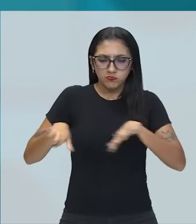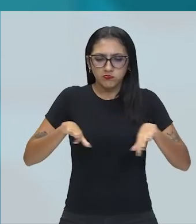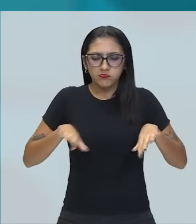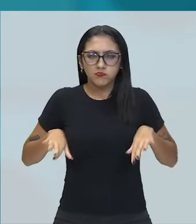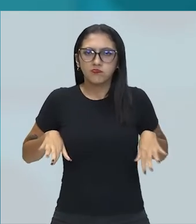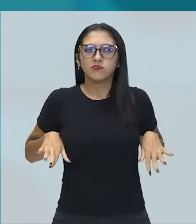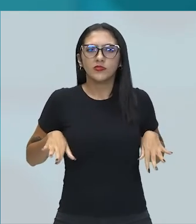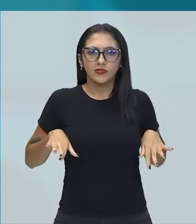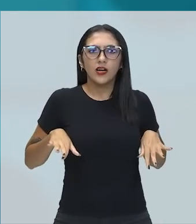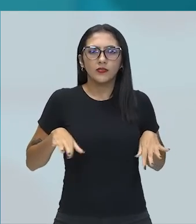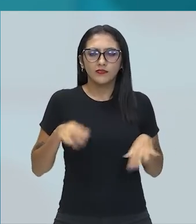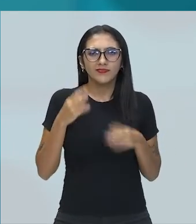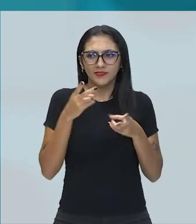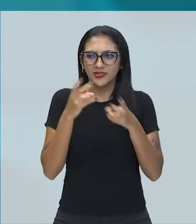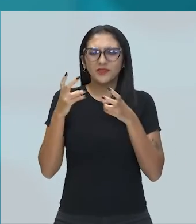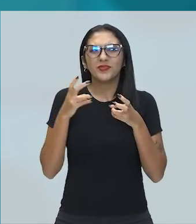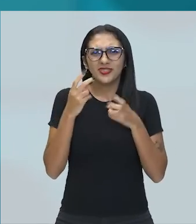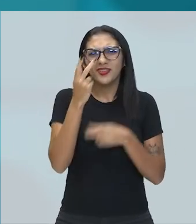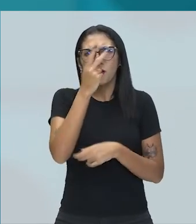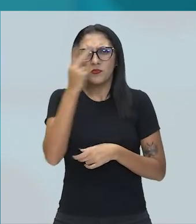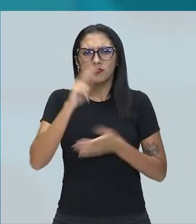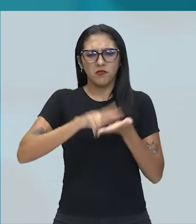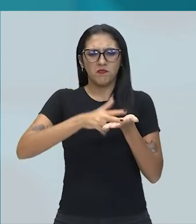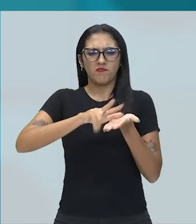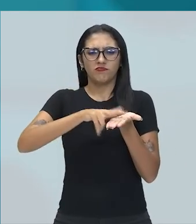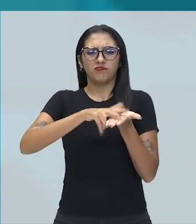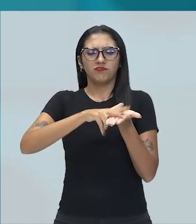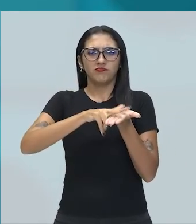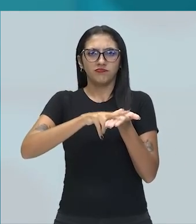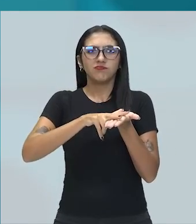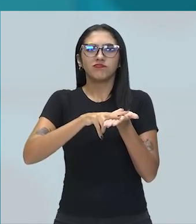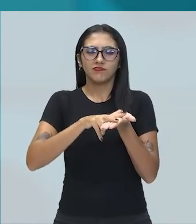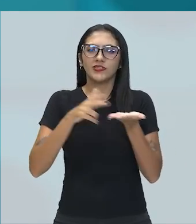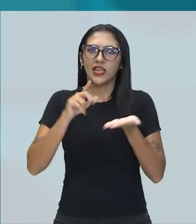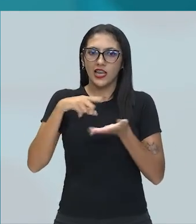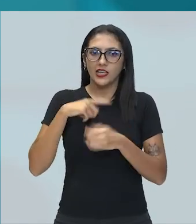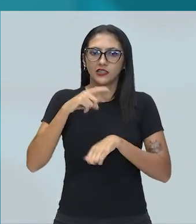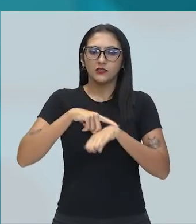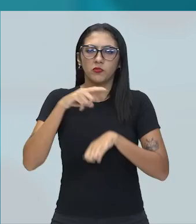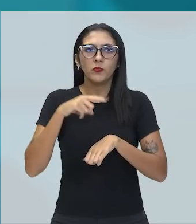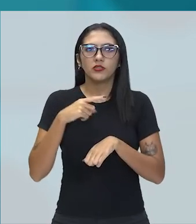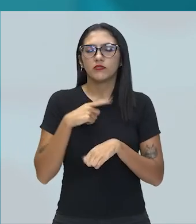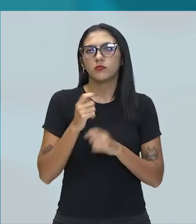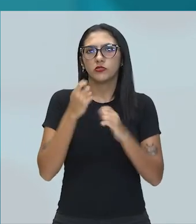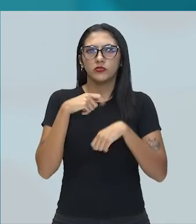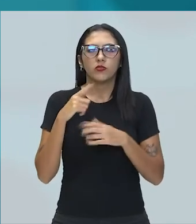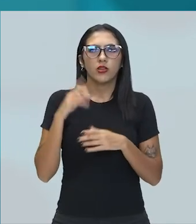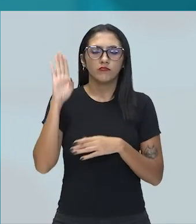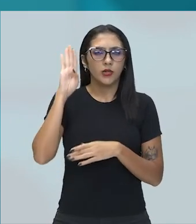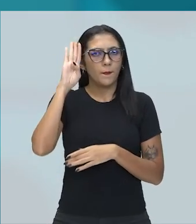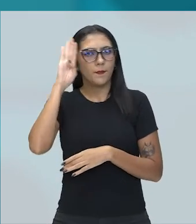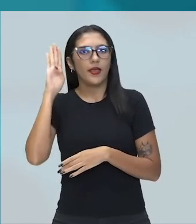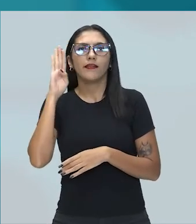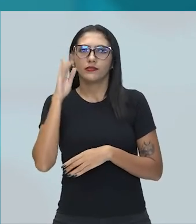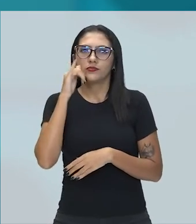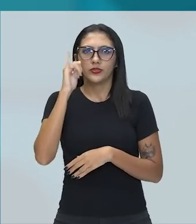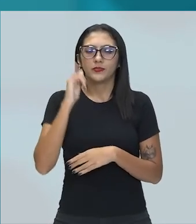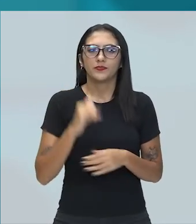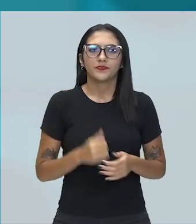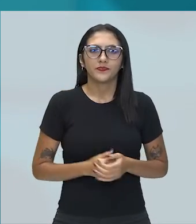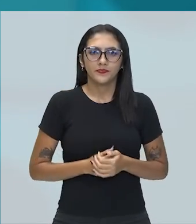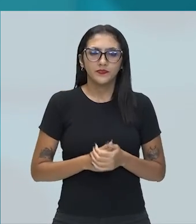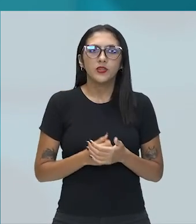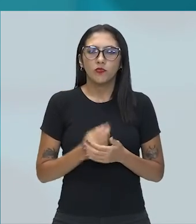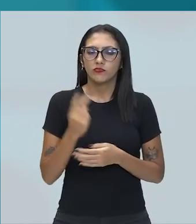viu que a pessoa ela fica se debatendo, então durante esse momento ela pode se machucar com esses objetos. Segundo passo é você colocar ali